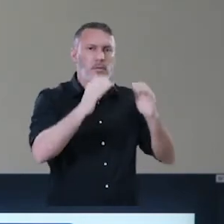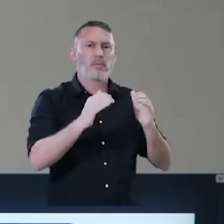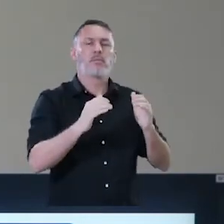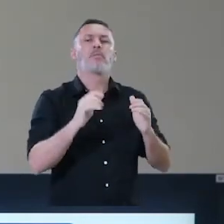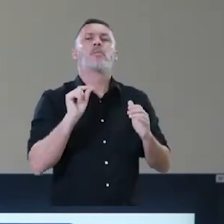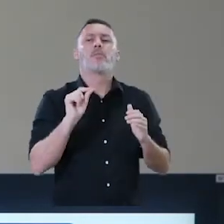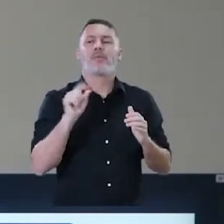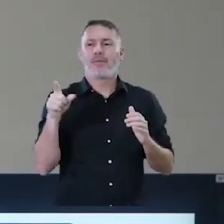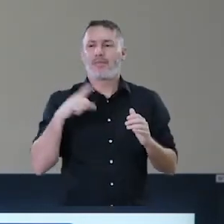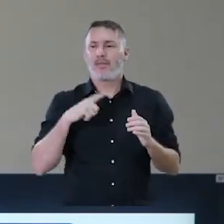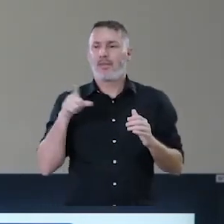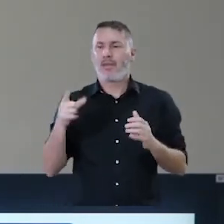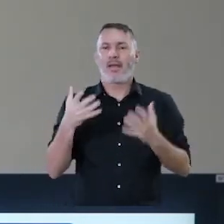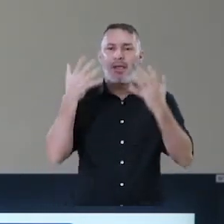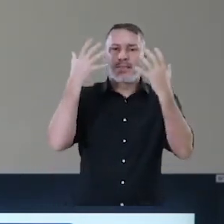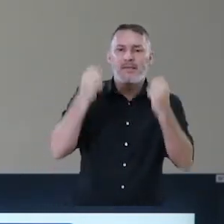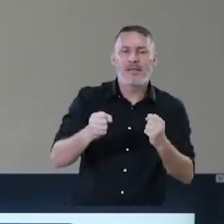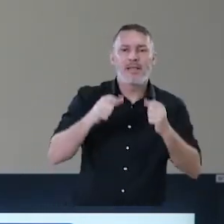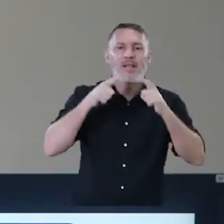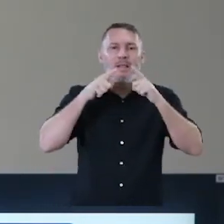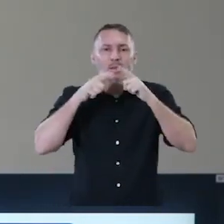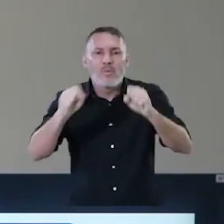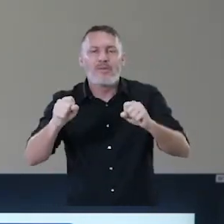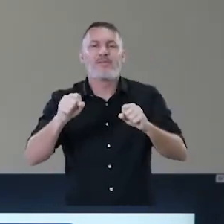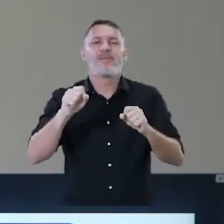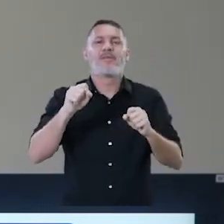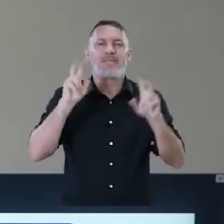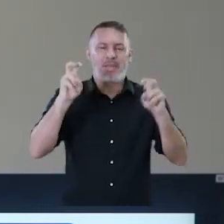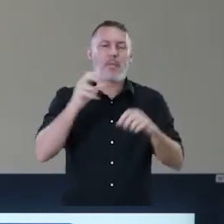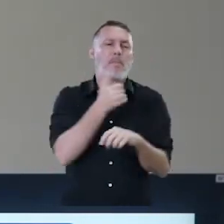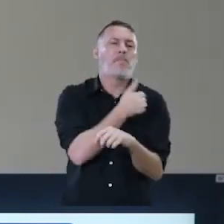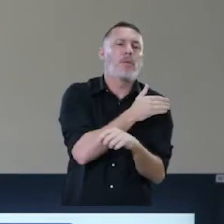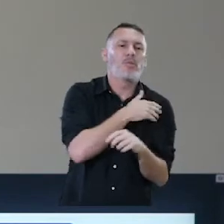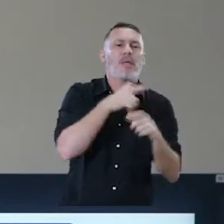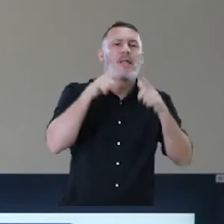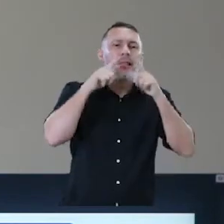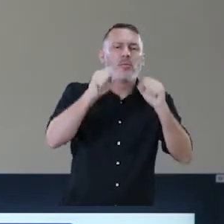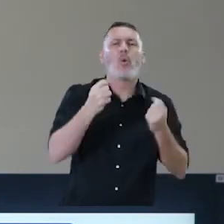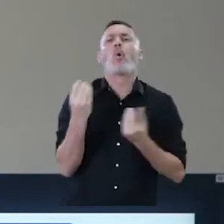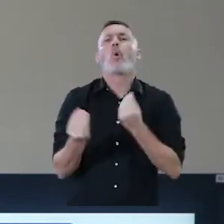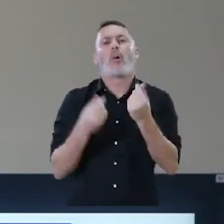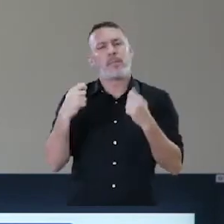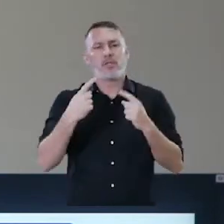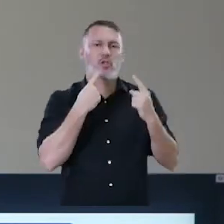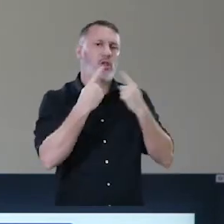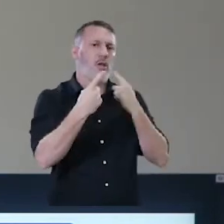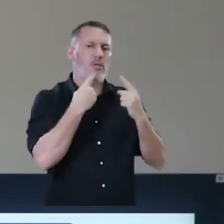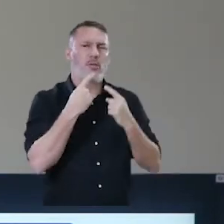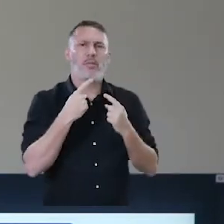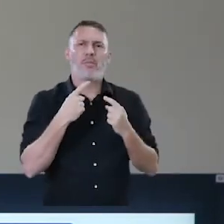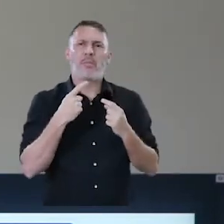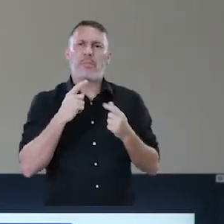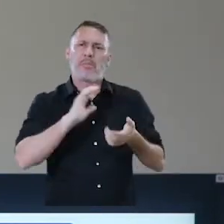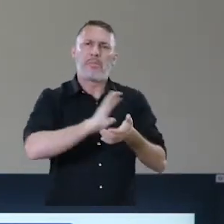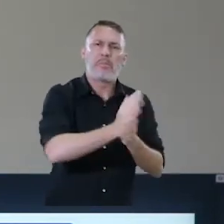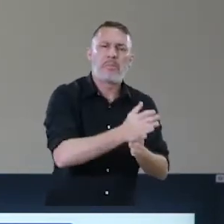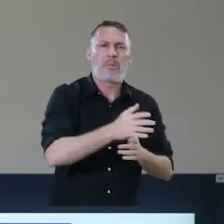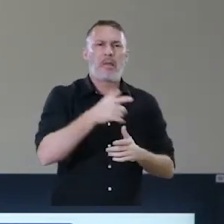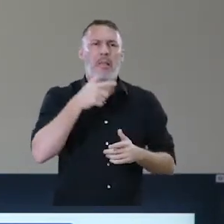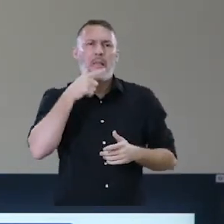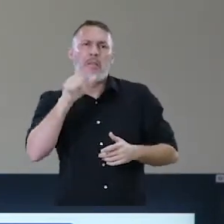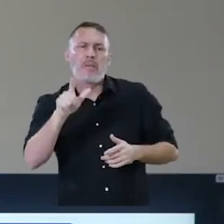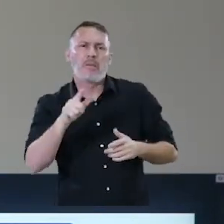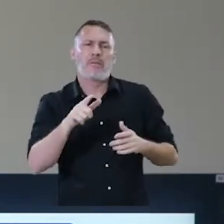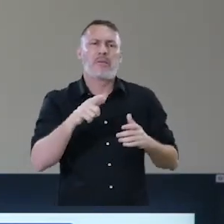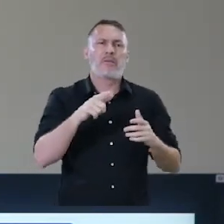incentivada. Aceitação o quê? Aceitação linguística, no caso de um tema voltado para preconceito linguístico, há de ser ter um diálogo